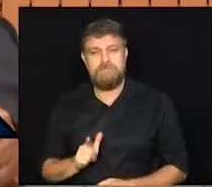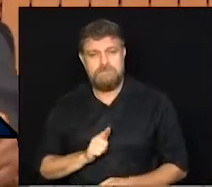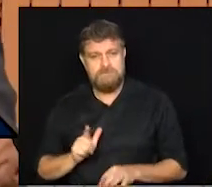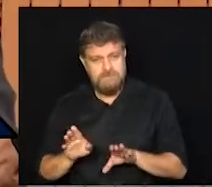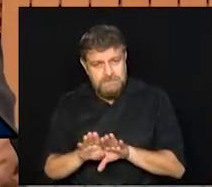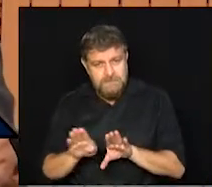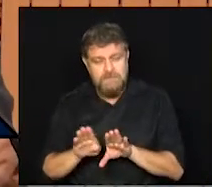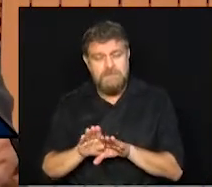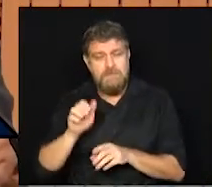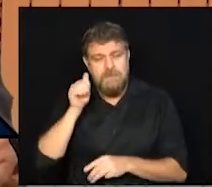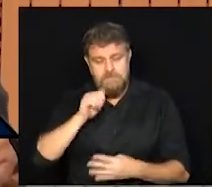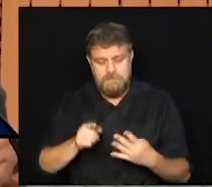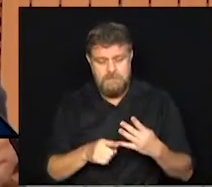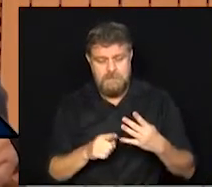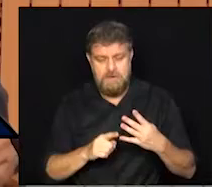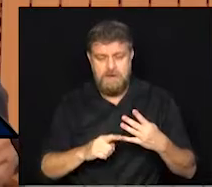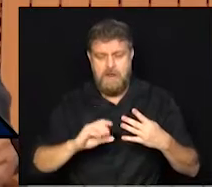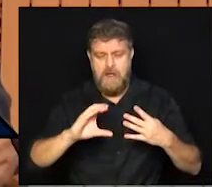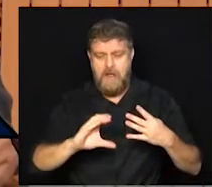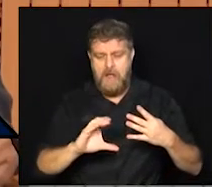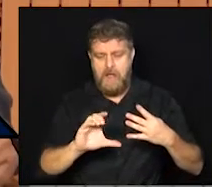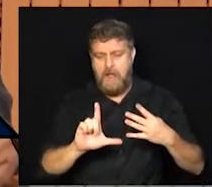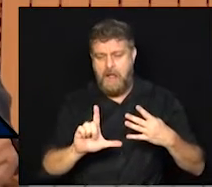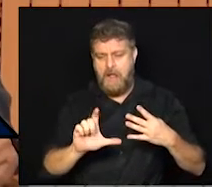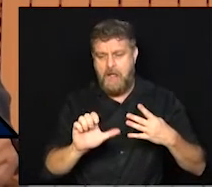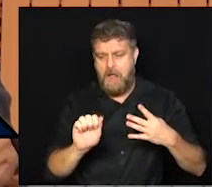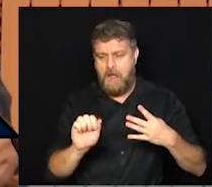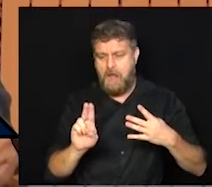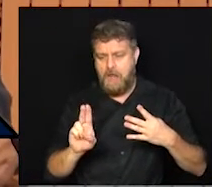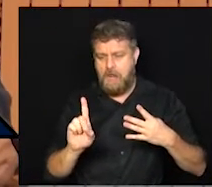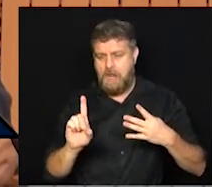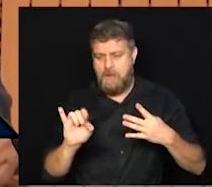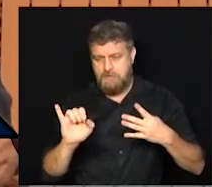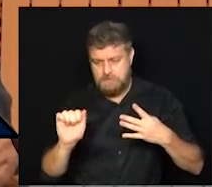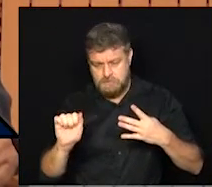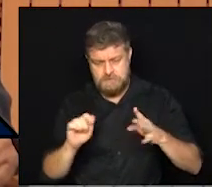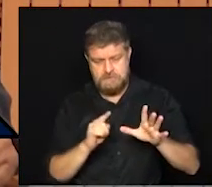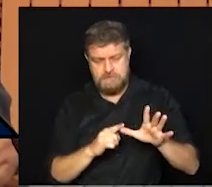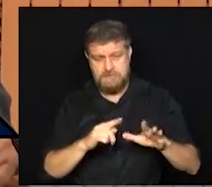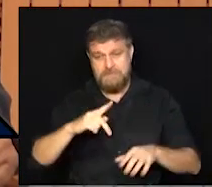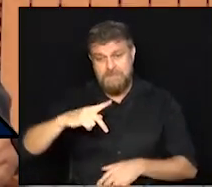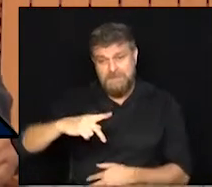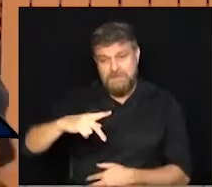Camargo, Priscila Fernanda, vereadora Débora Palermo,